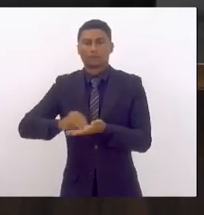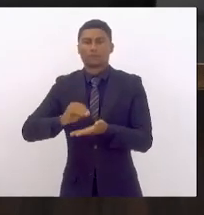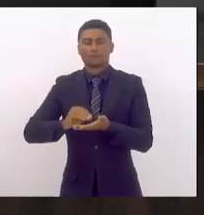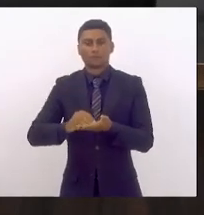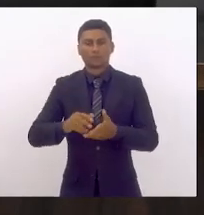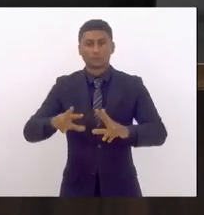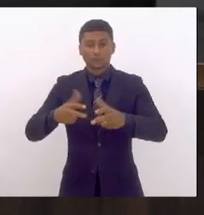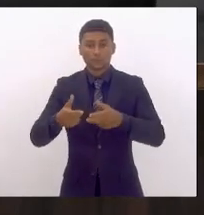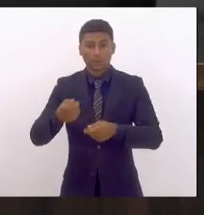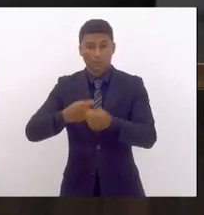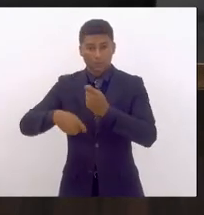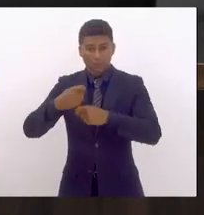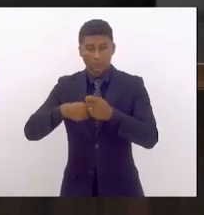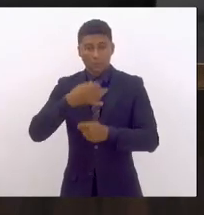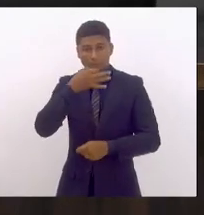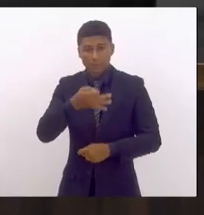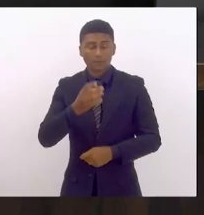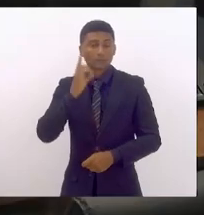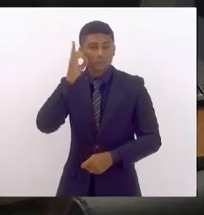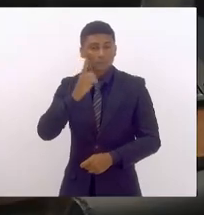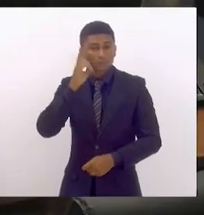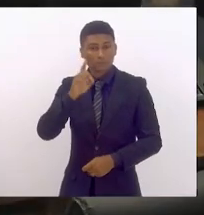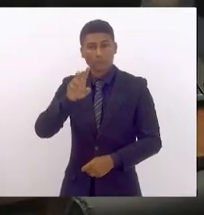parecer pela comissão de Economia deputado